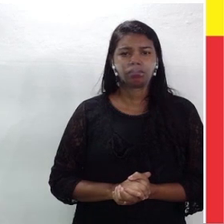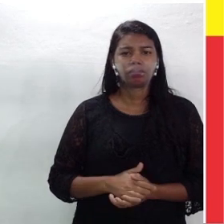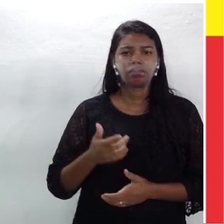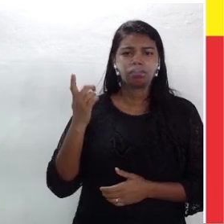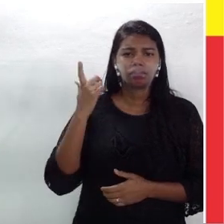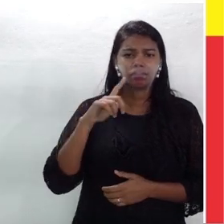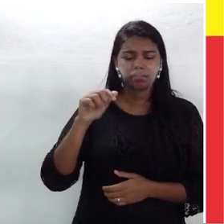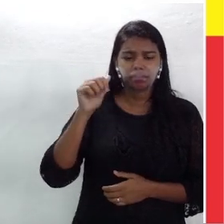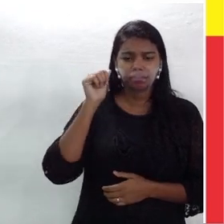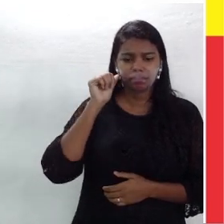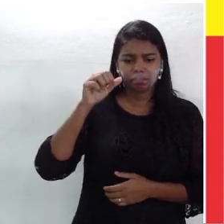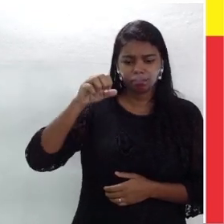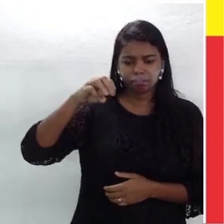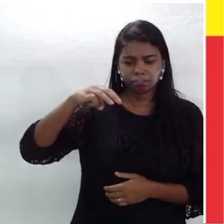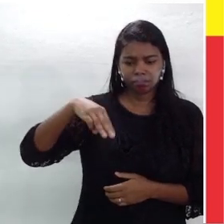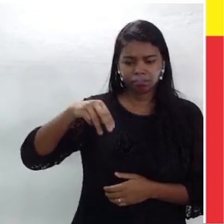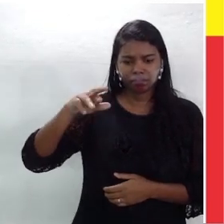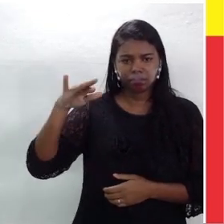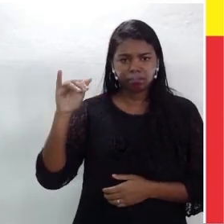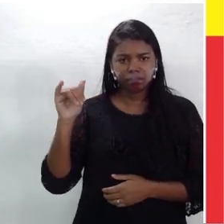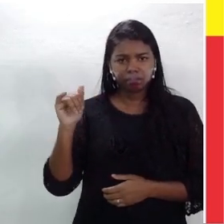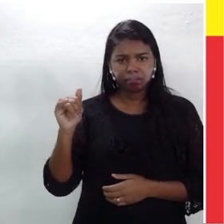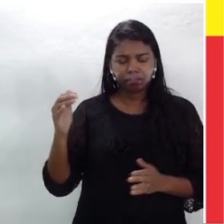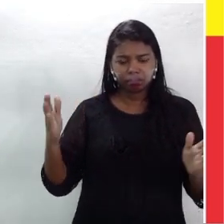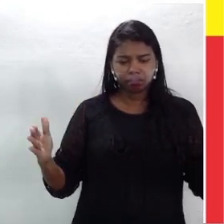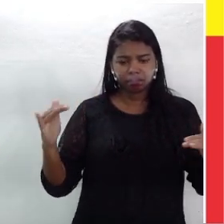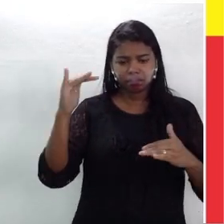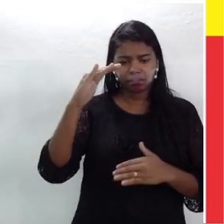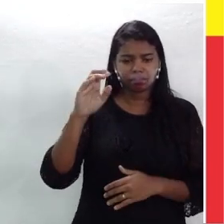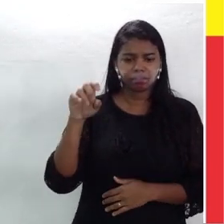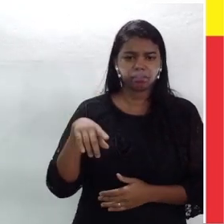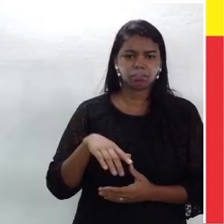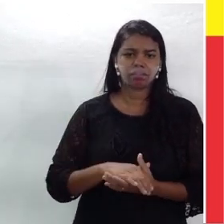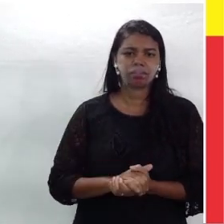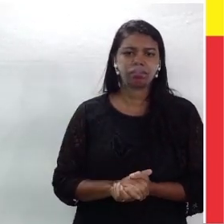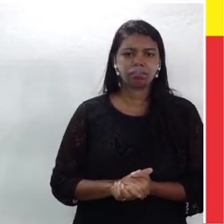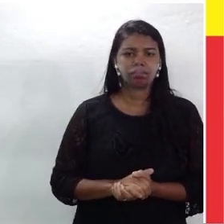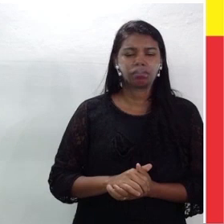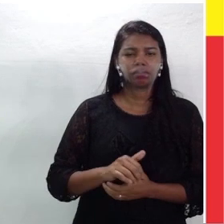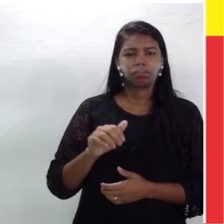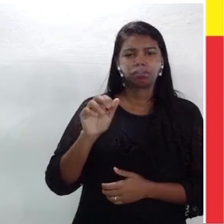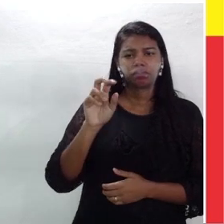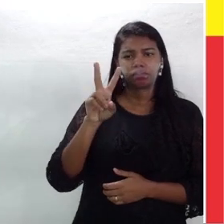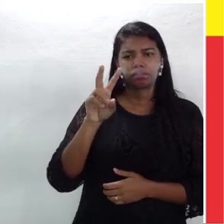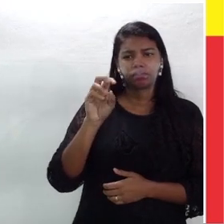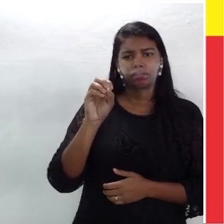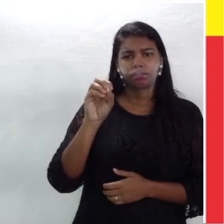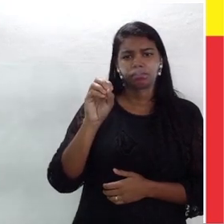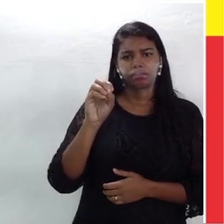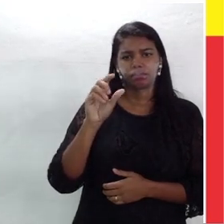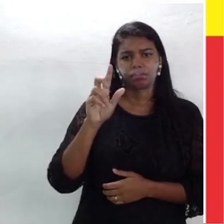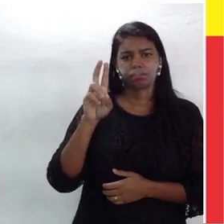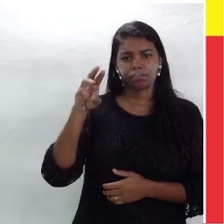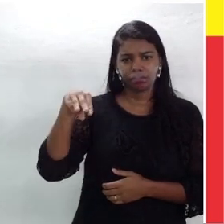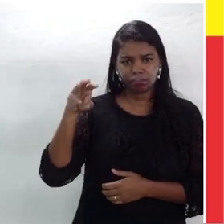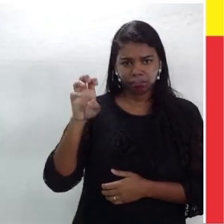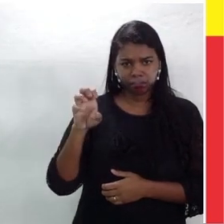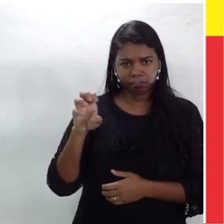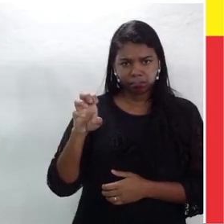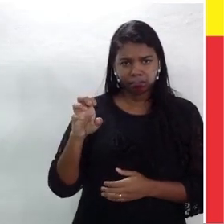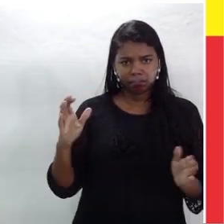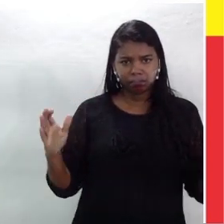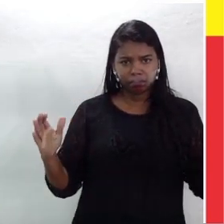consegue colocar na caixa grande é... Aí vamos pegar aí o volume da caixa. Primeiro a gente vai fazer o volume da caixa